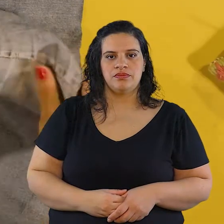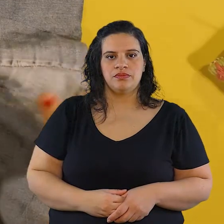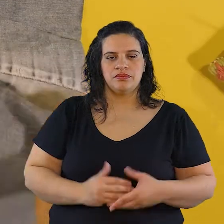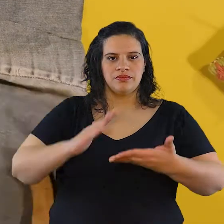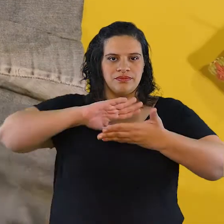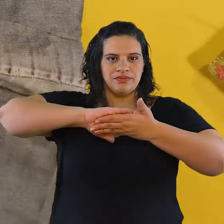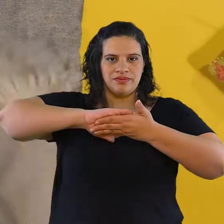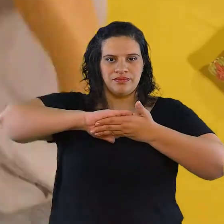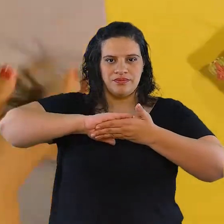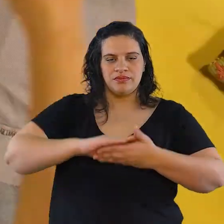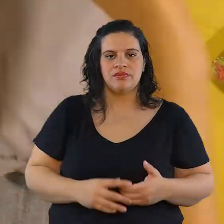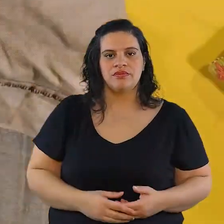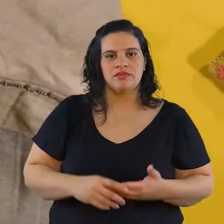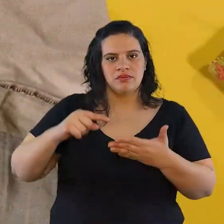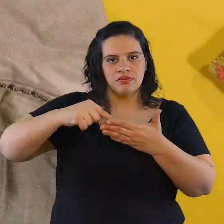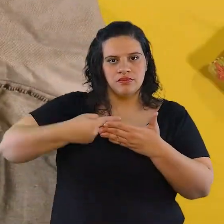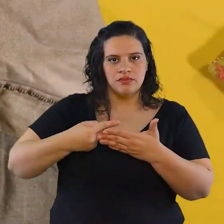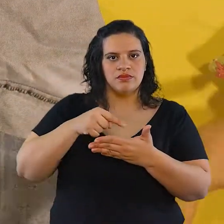agora.